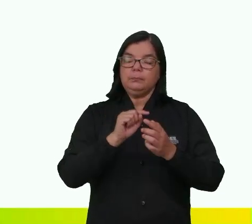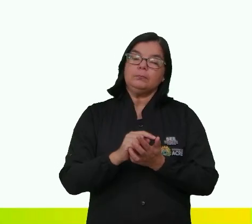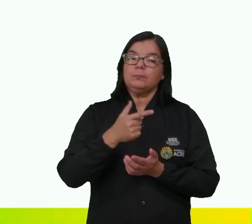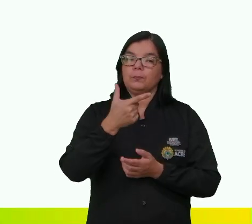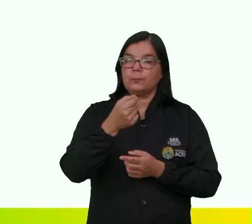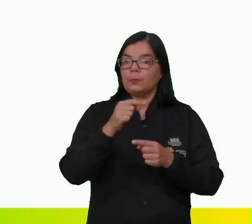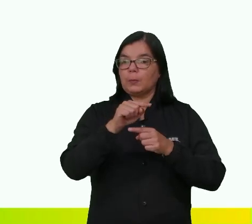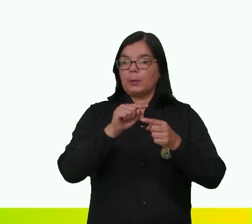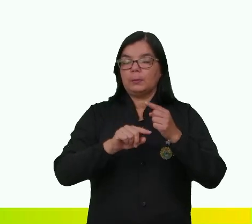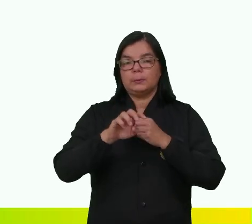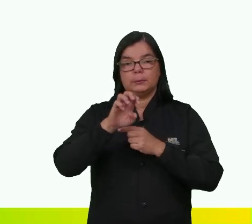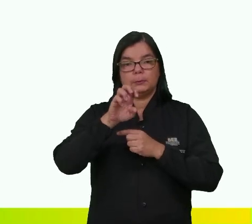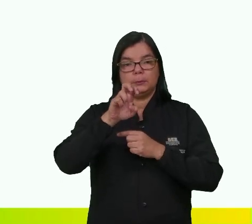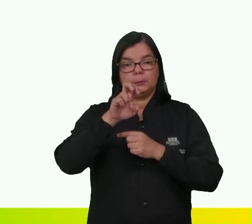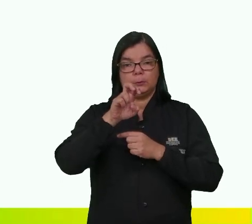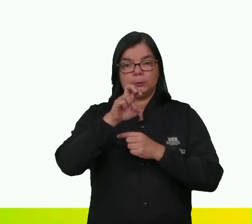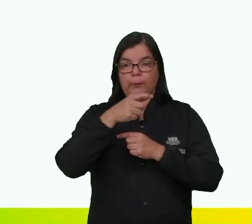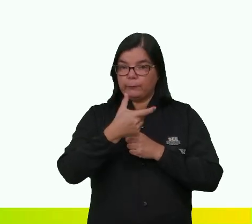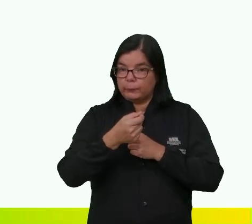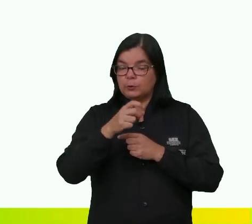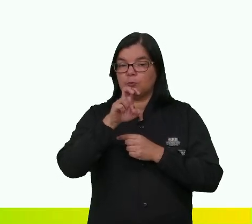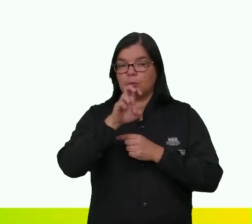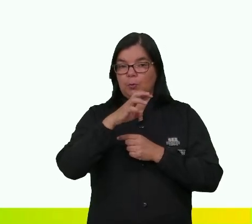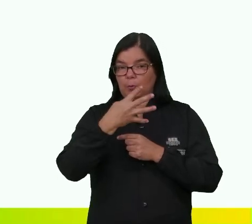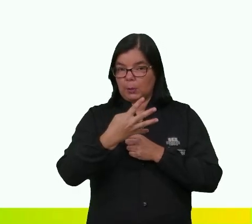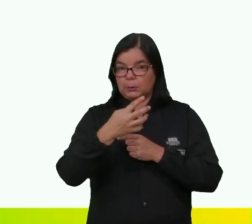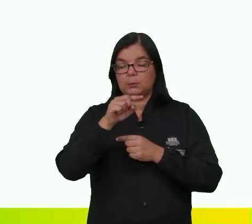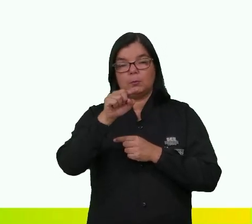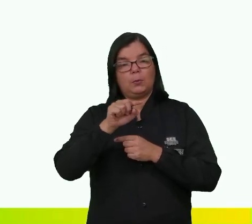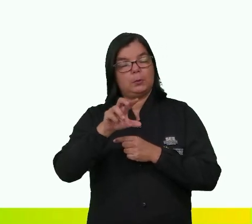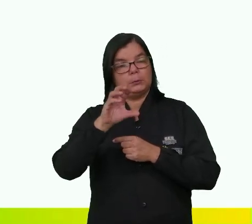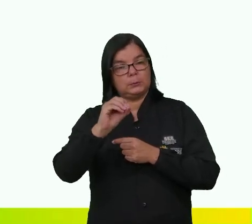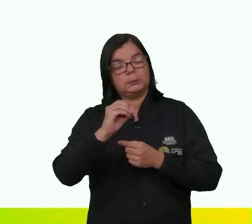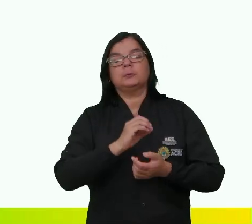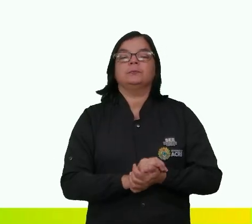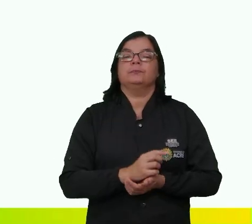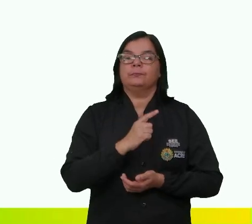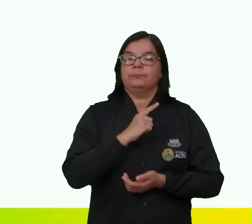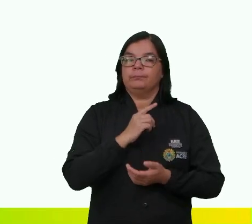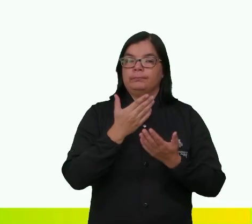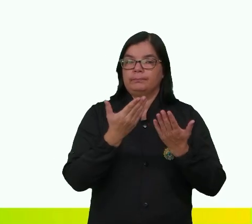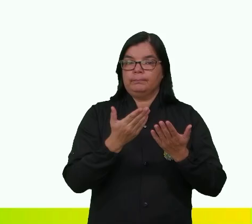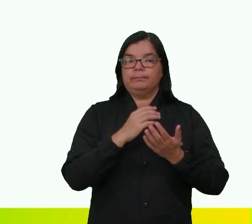5, 4, igual a zero. Ok? Então, você tem isso aí.